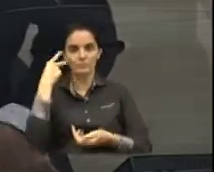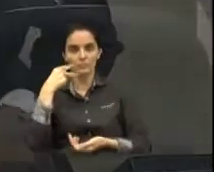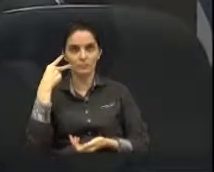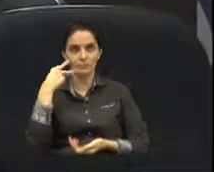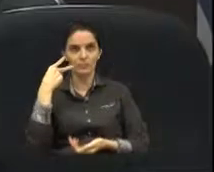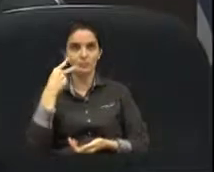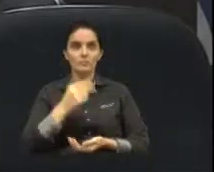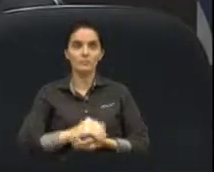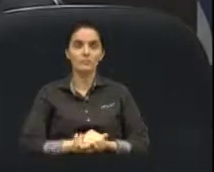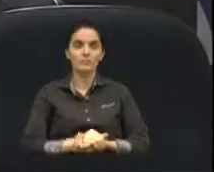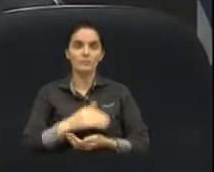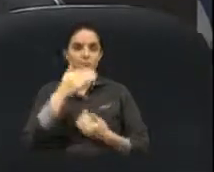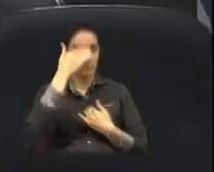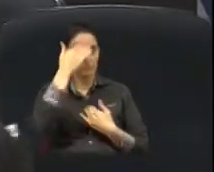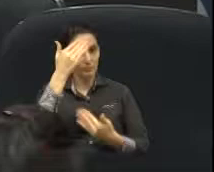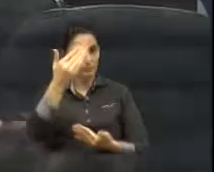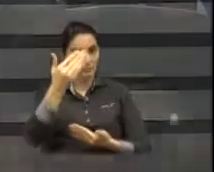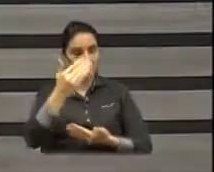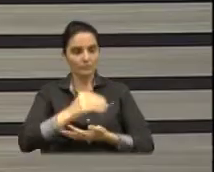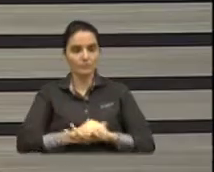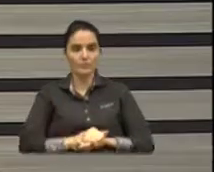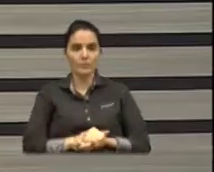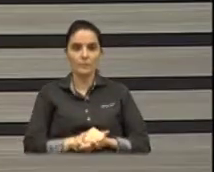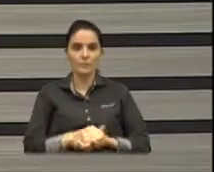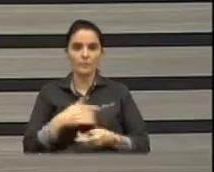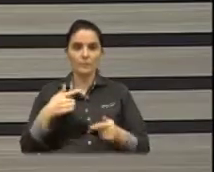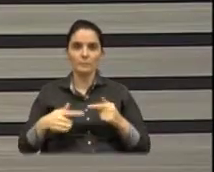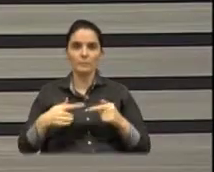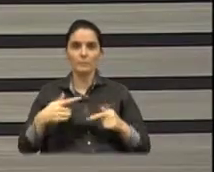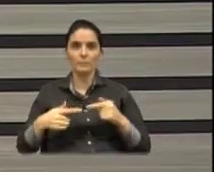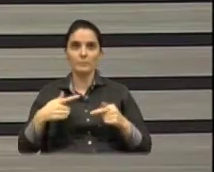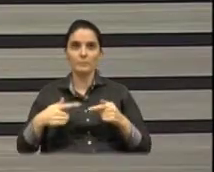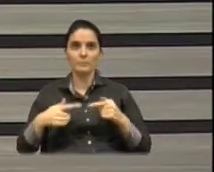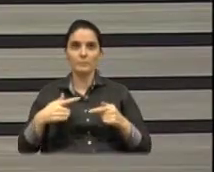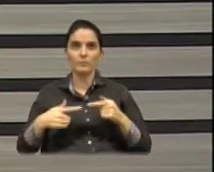e vereadoras. Muito obrigada. Continua em discussão.